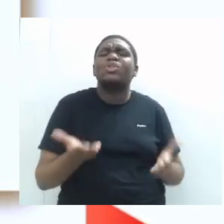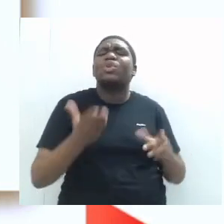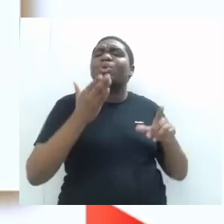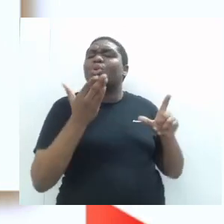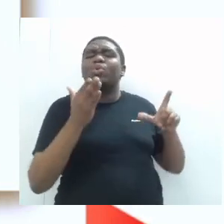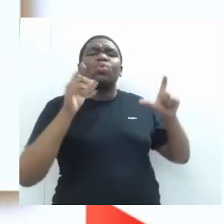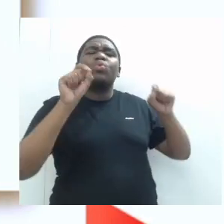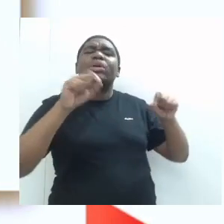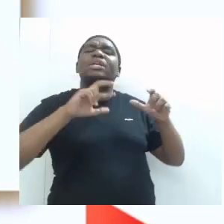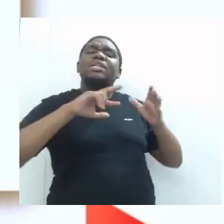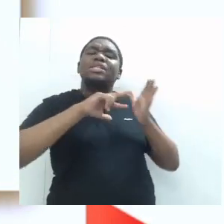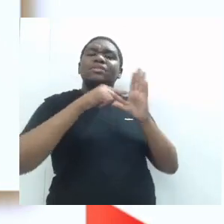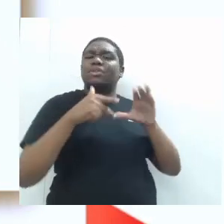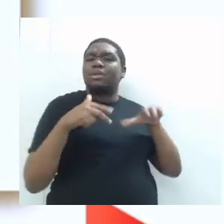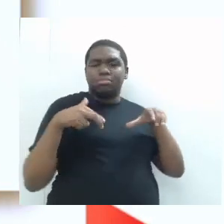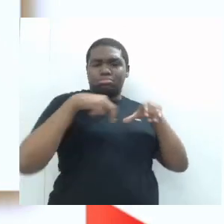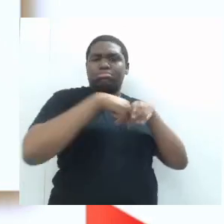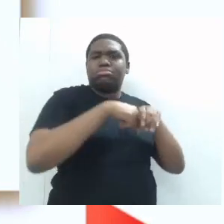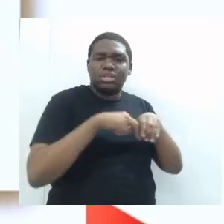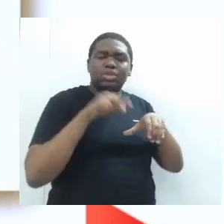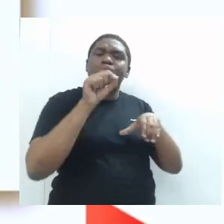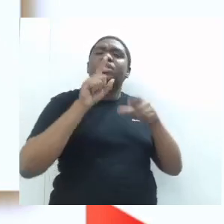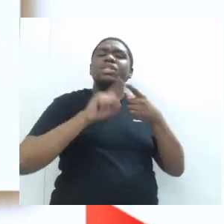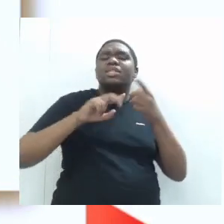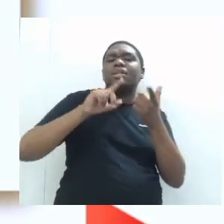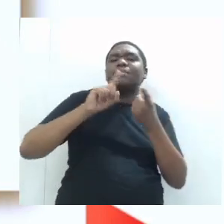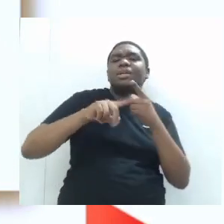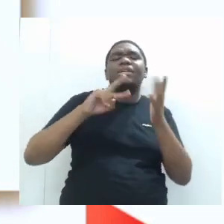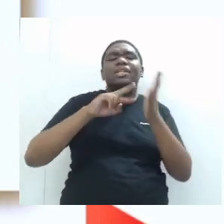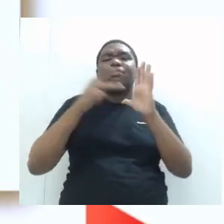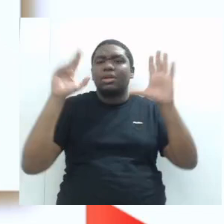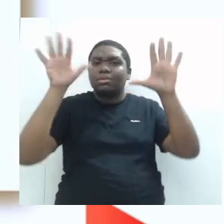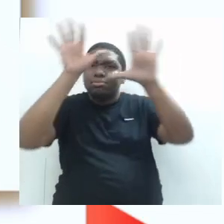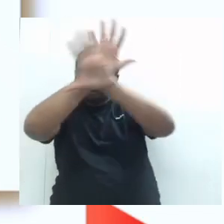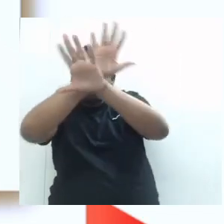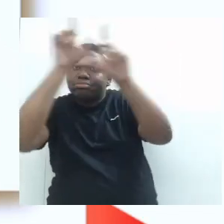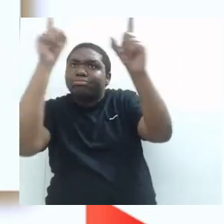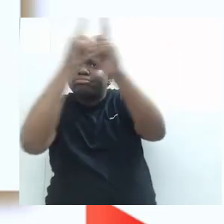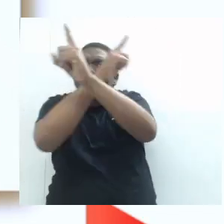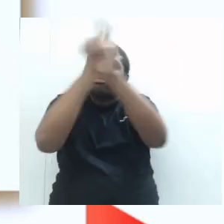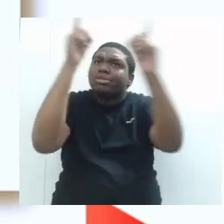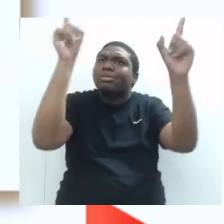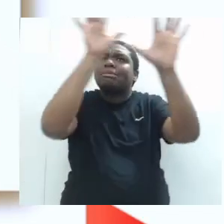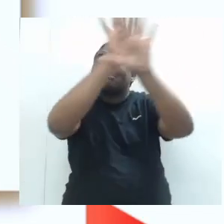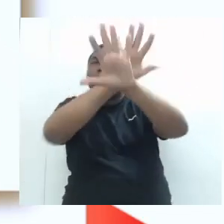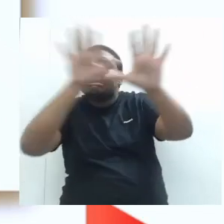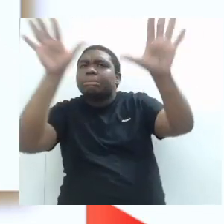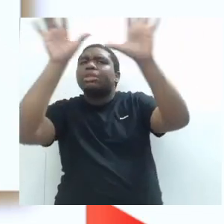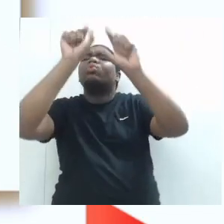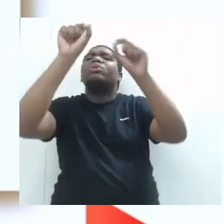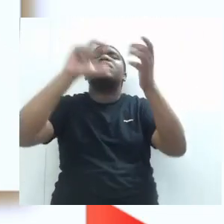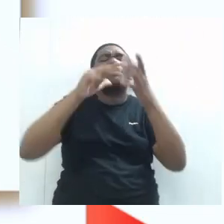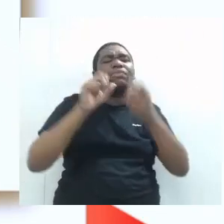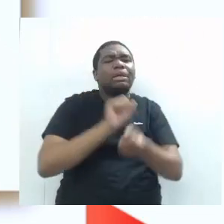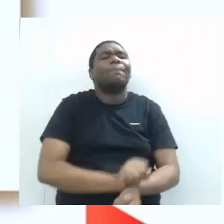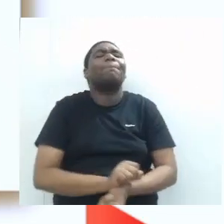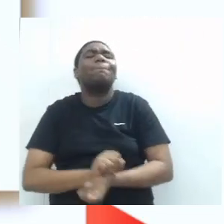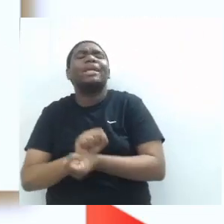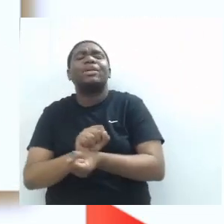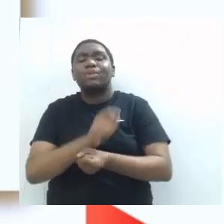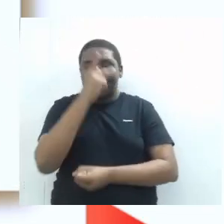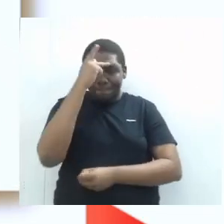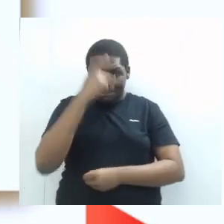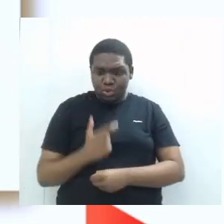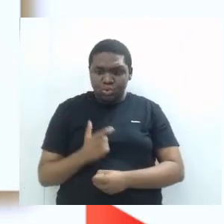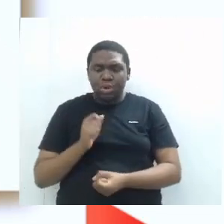O que são as sombras projetadas no fundo? O que são os grilhões e as correntes? Quem é o prisioneiro que